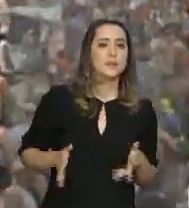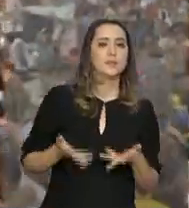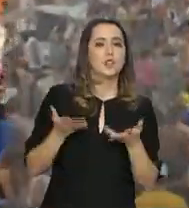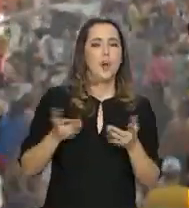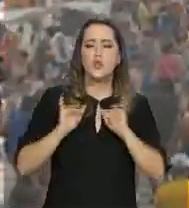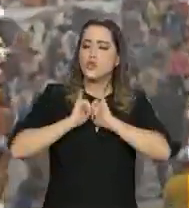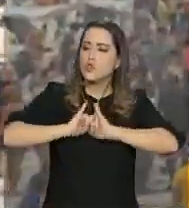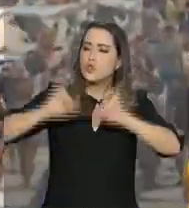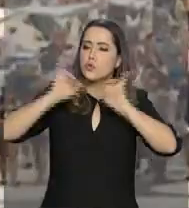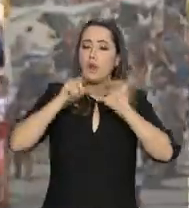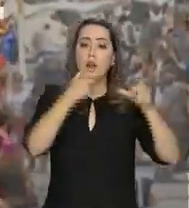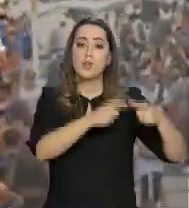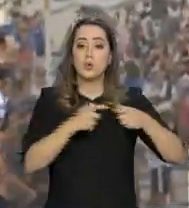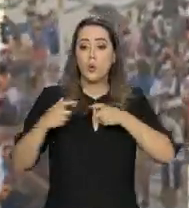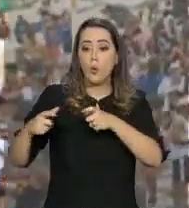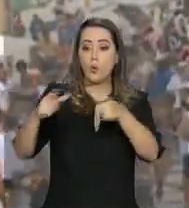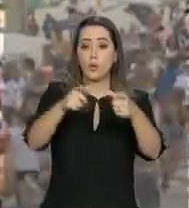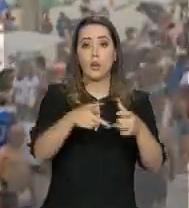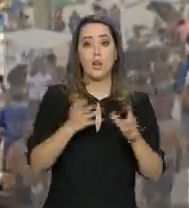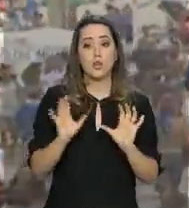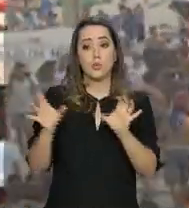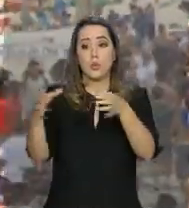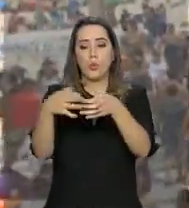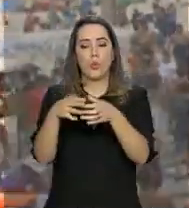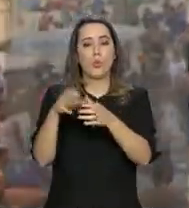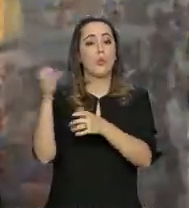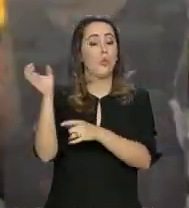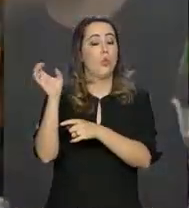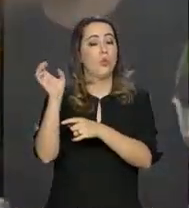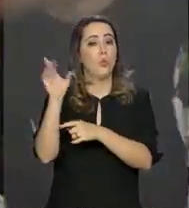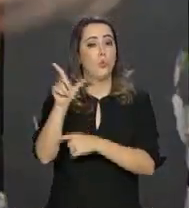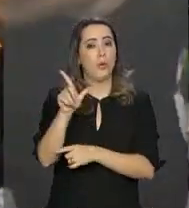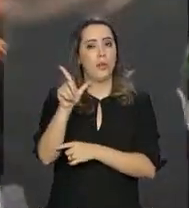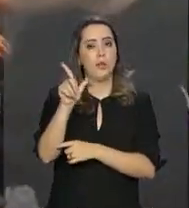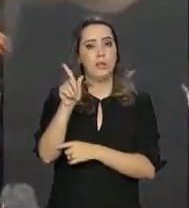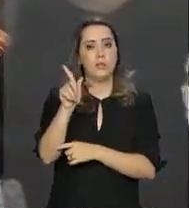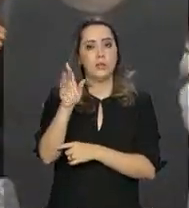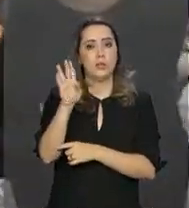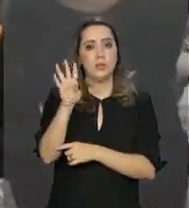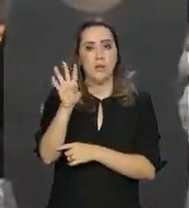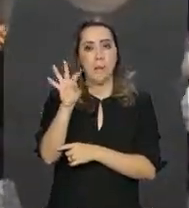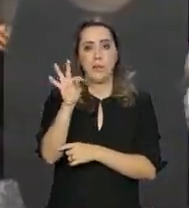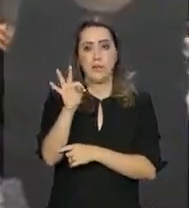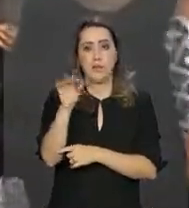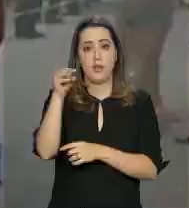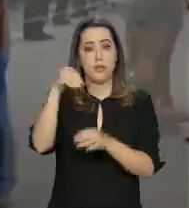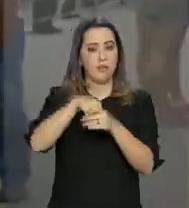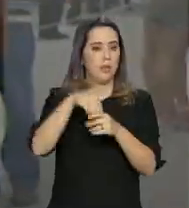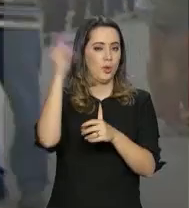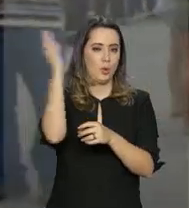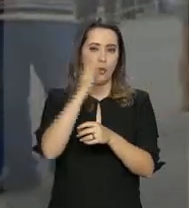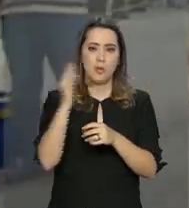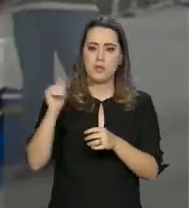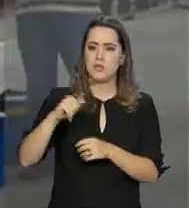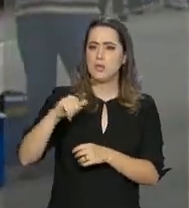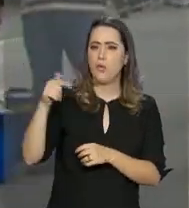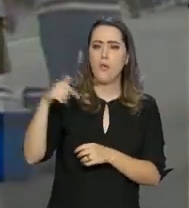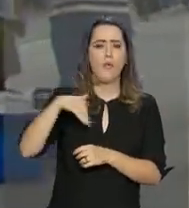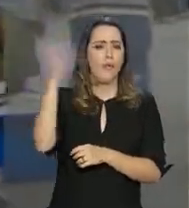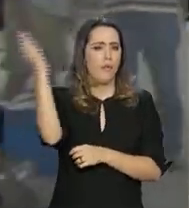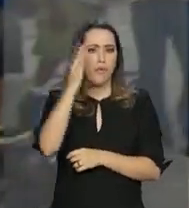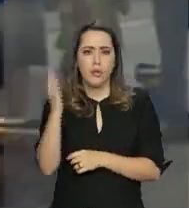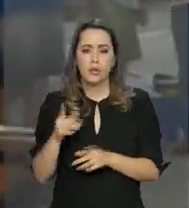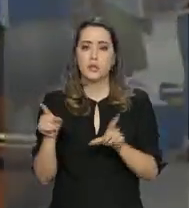e divulgar atrações voltadas para o público LGBT dentro do Brasil e em outros países, além de orientar